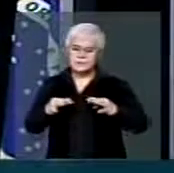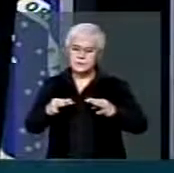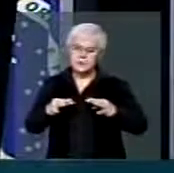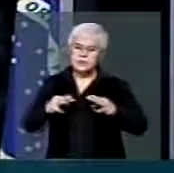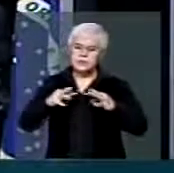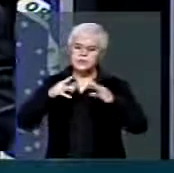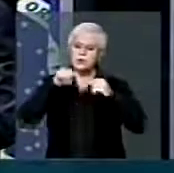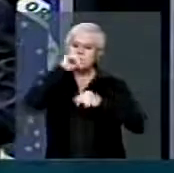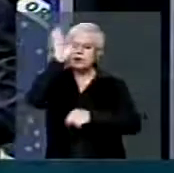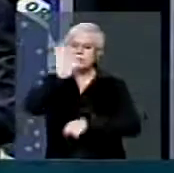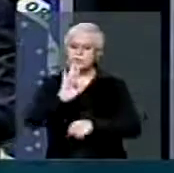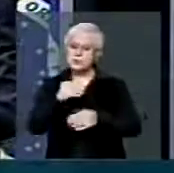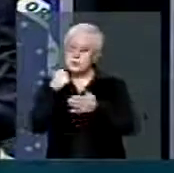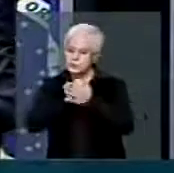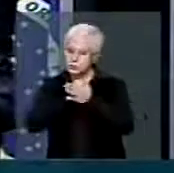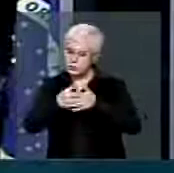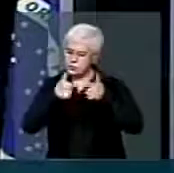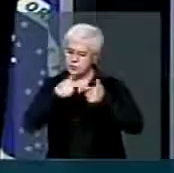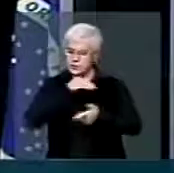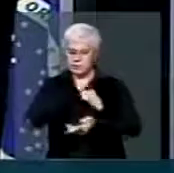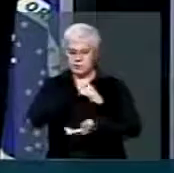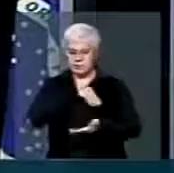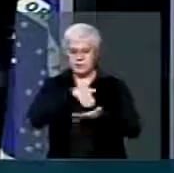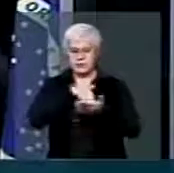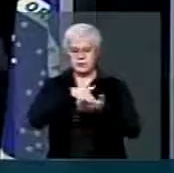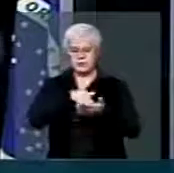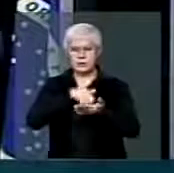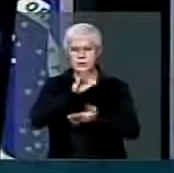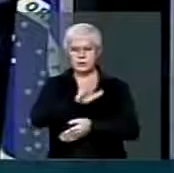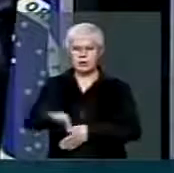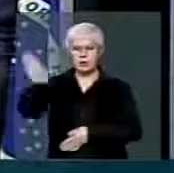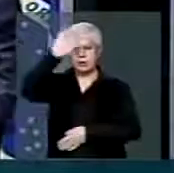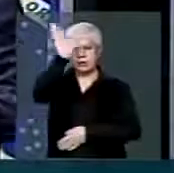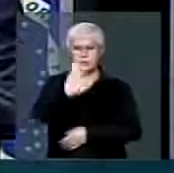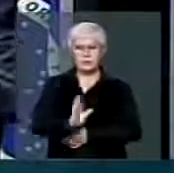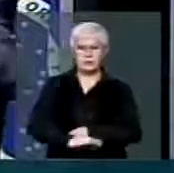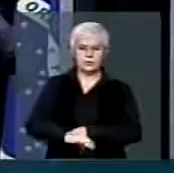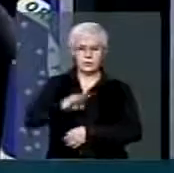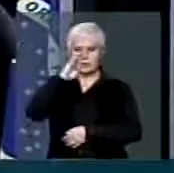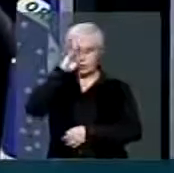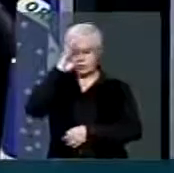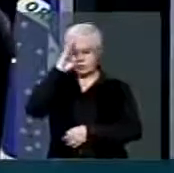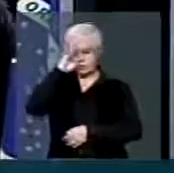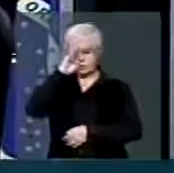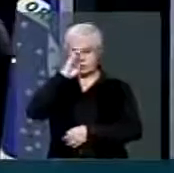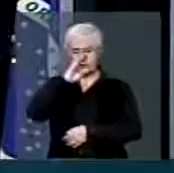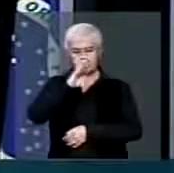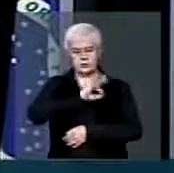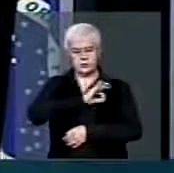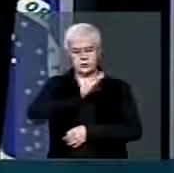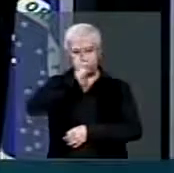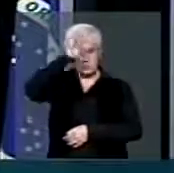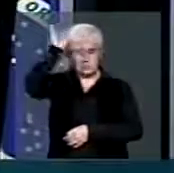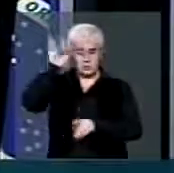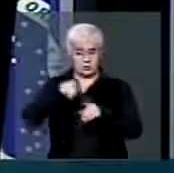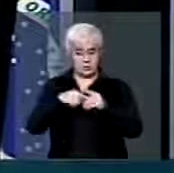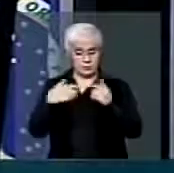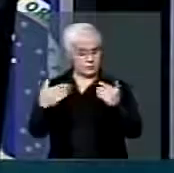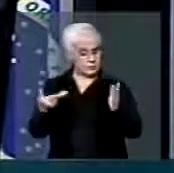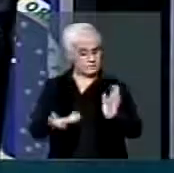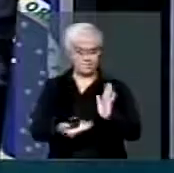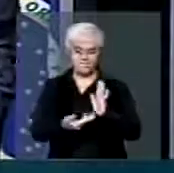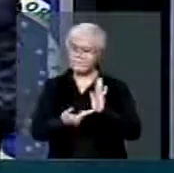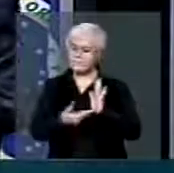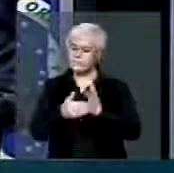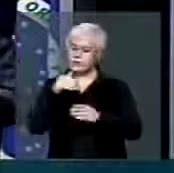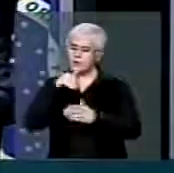piso nacional dos policiais e bombeiros. Mas infelizmente, esta casa votou o primeiro turno. E